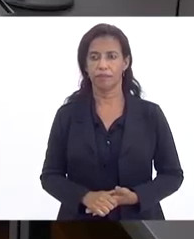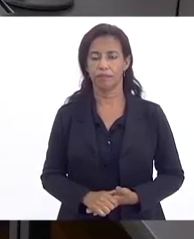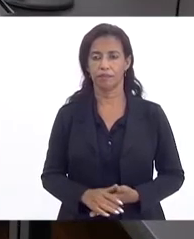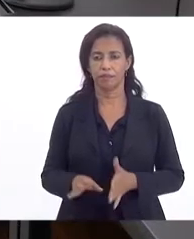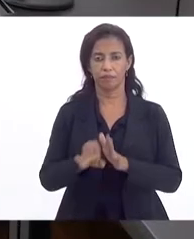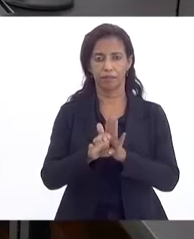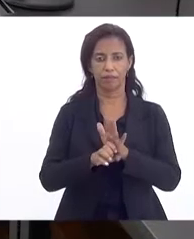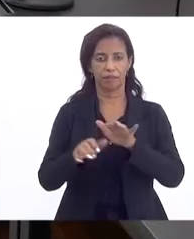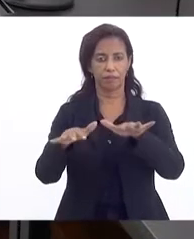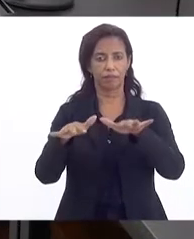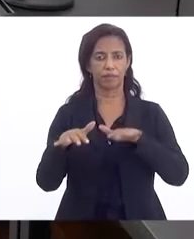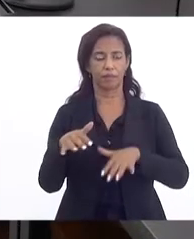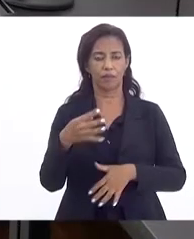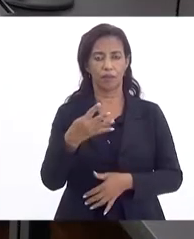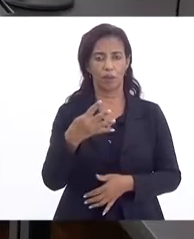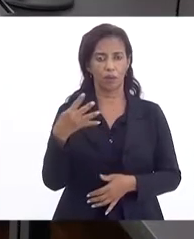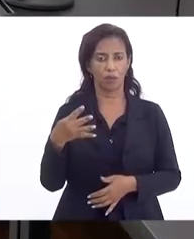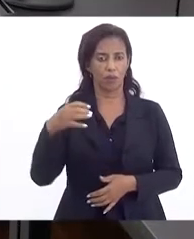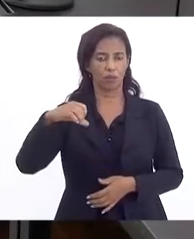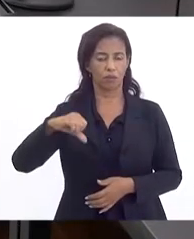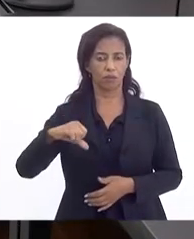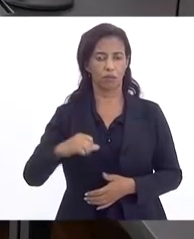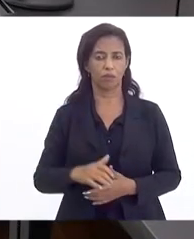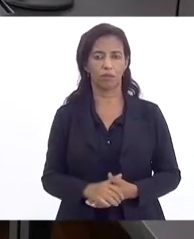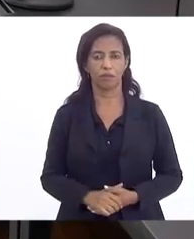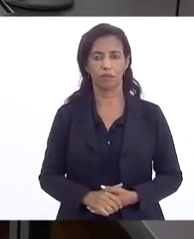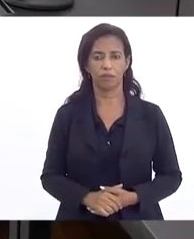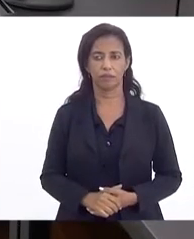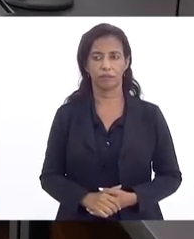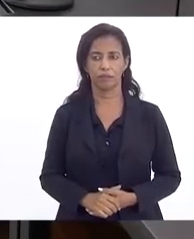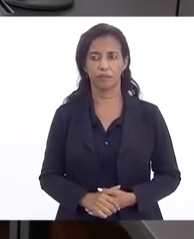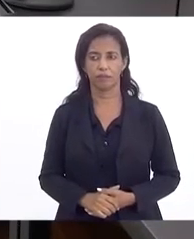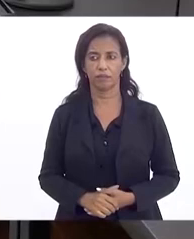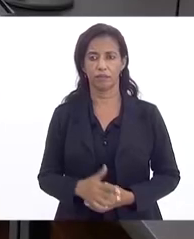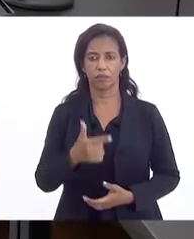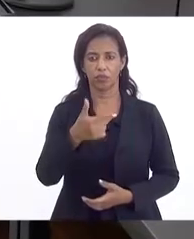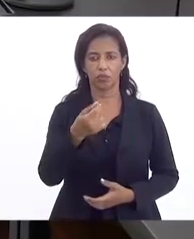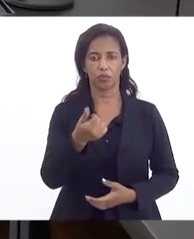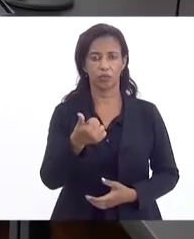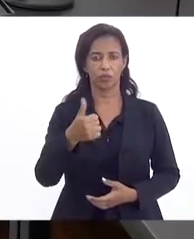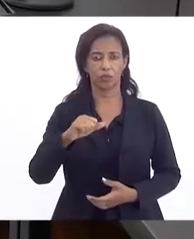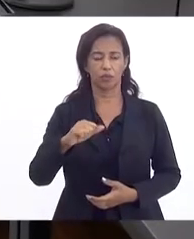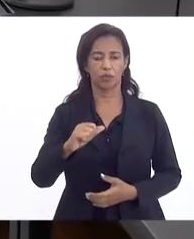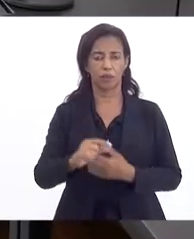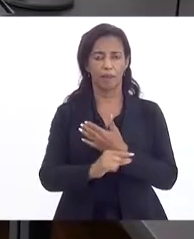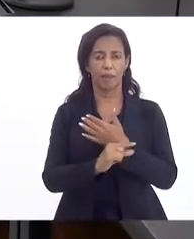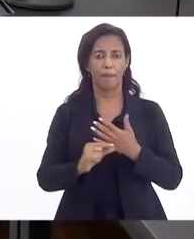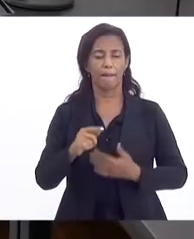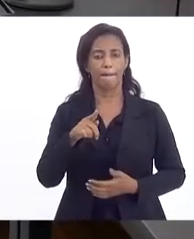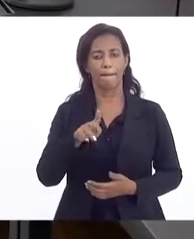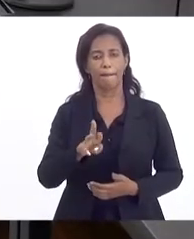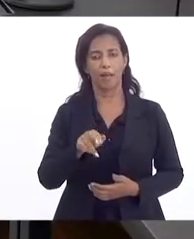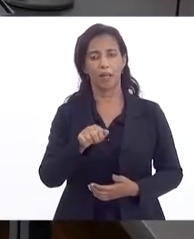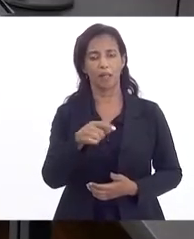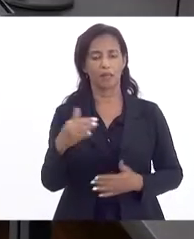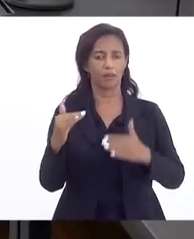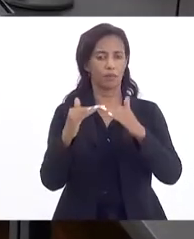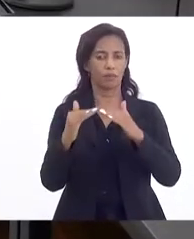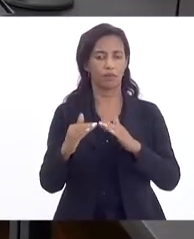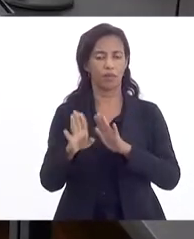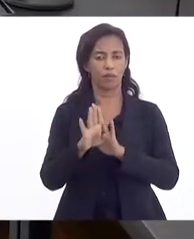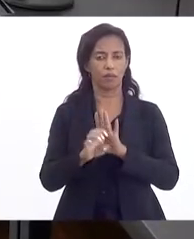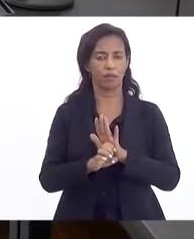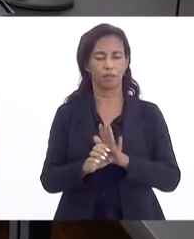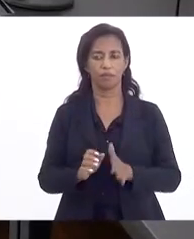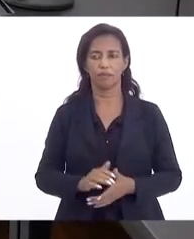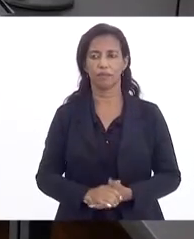Emendas de plenário ao projeto de lei 449. De 2019, autoria do deputado Brazão, parecer é favorável às